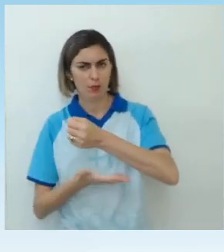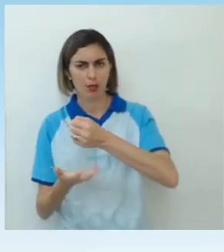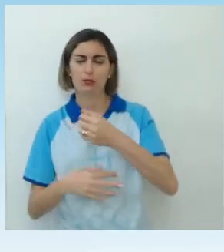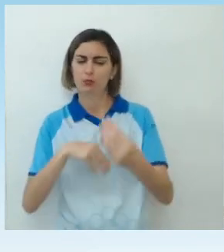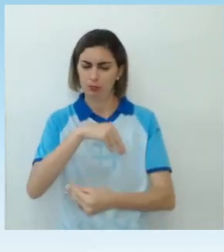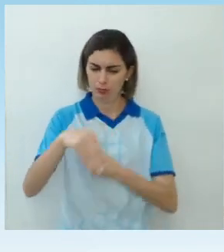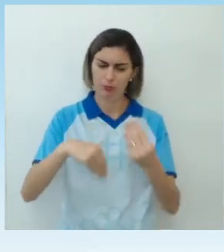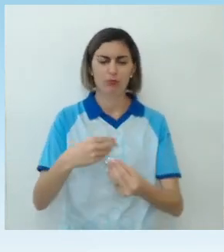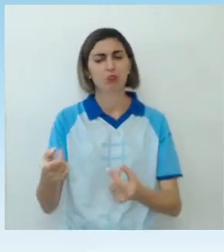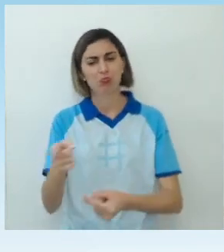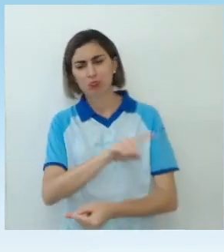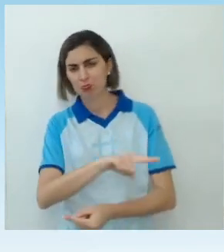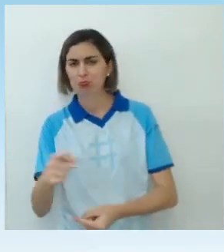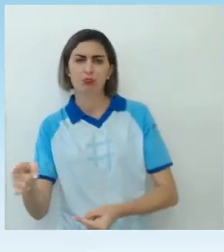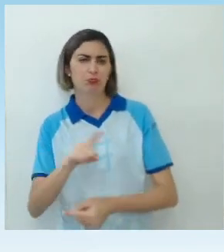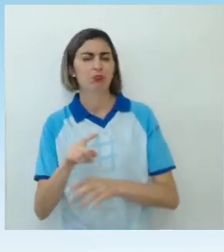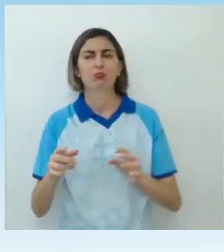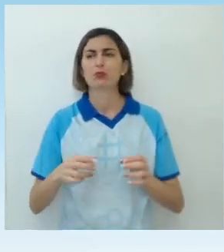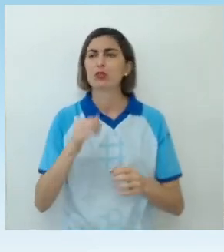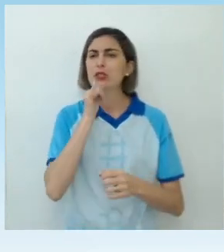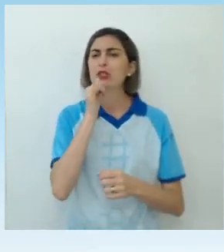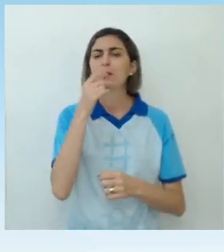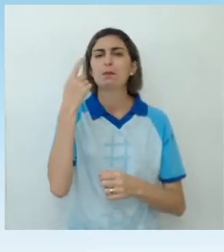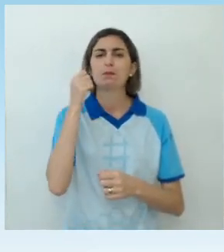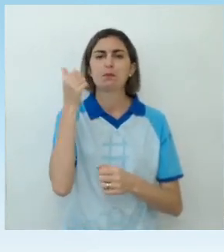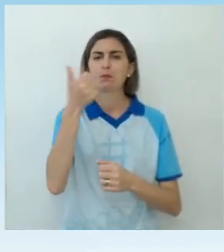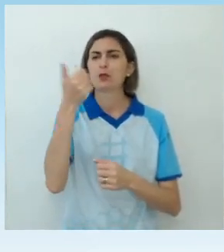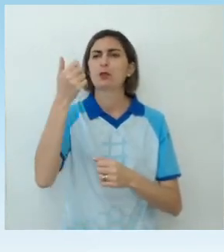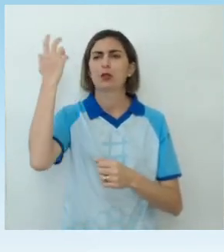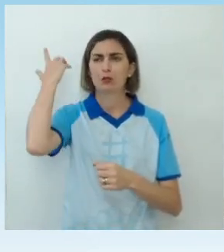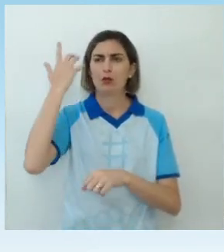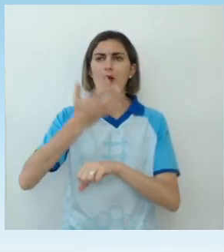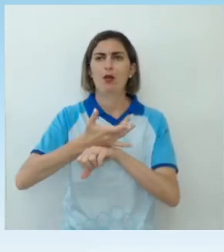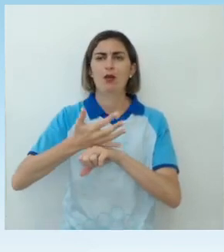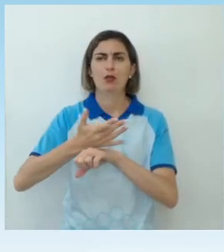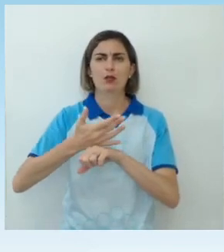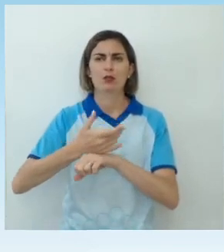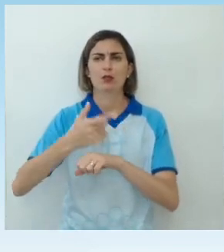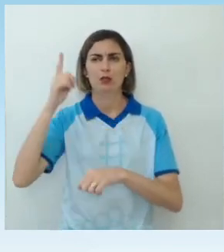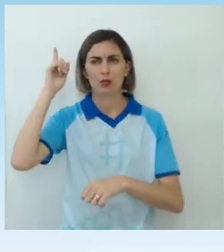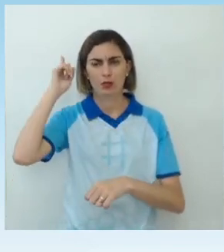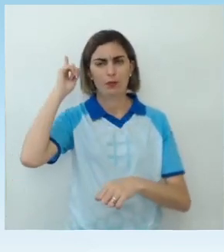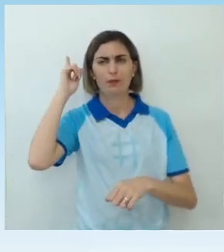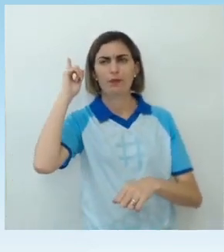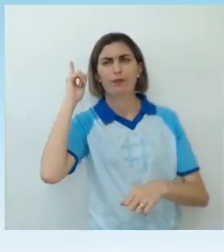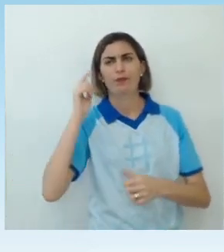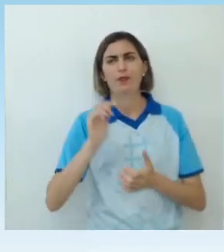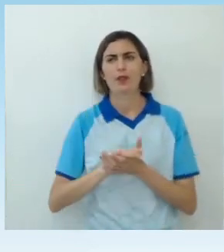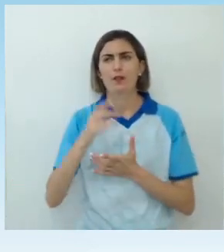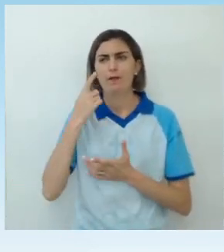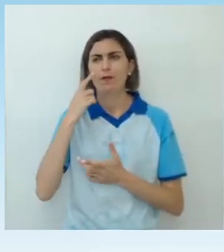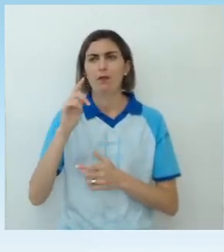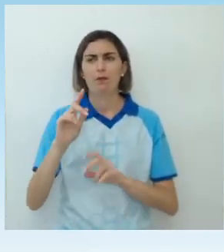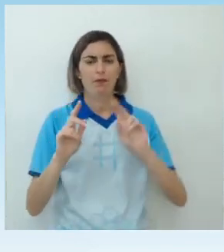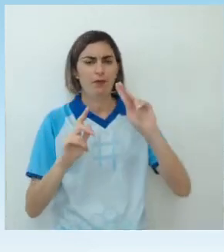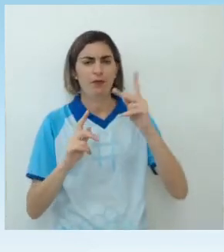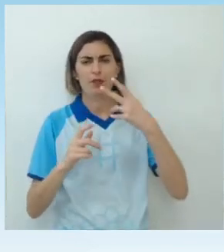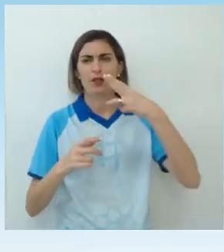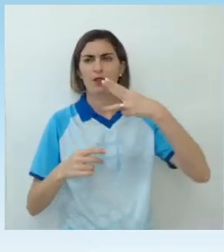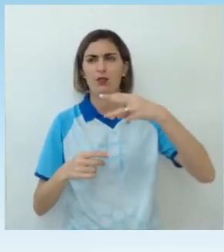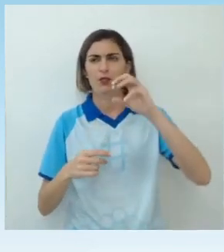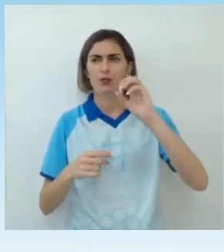conjugada. Veja o primeiro exemplo, o ácido perclórico aqui. Então, aqui no ácido perclórico, a gente observa que